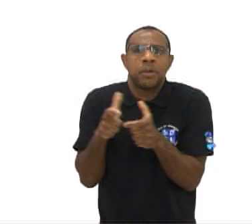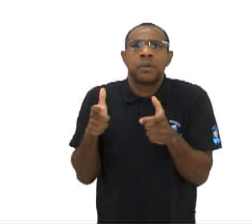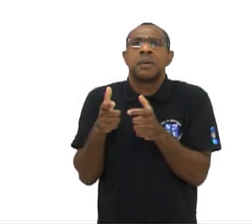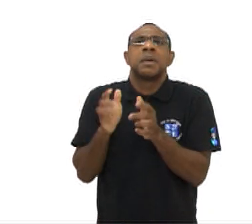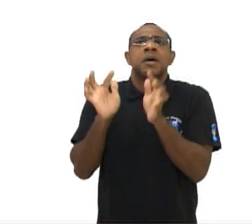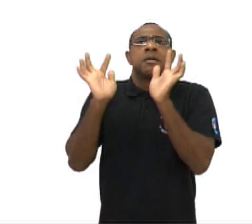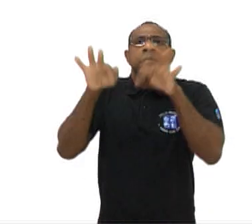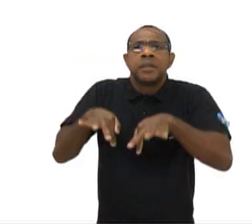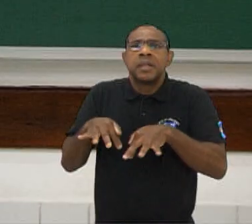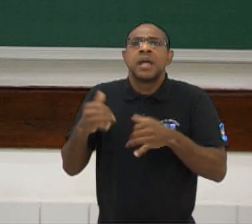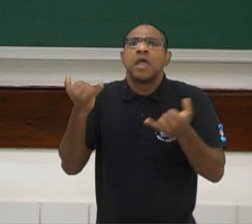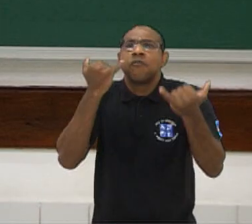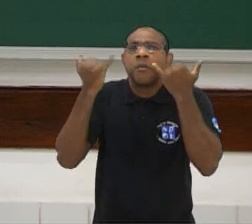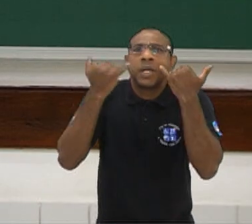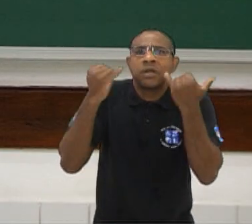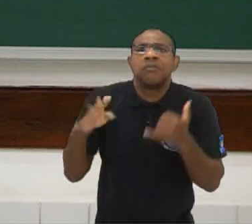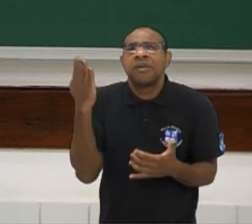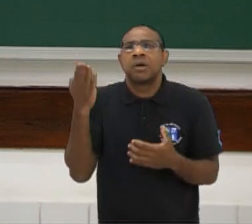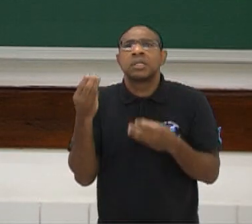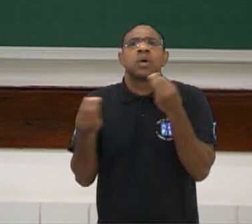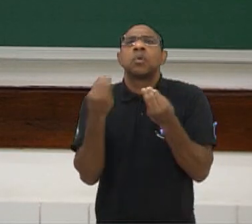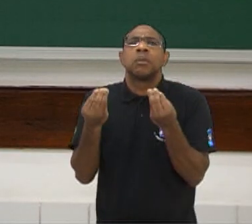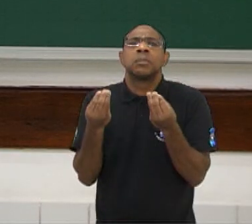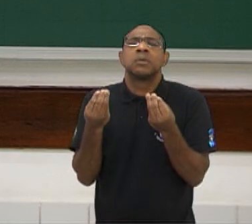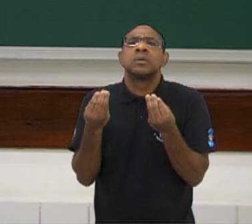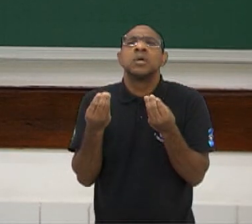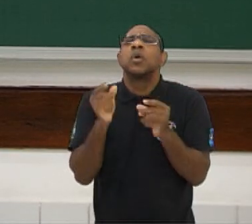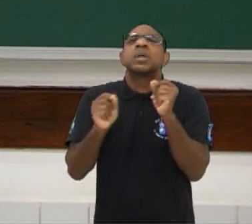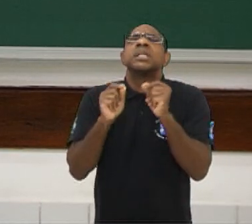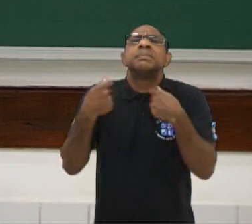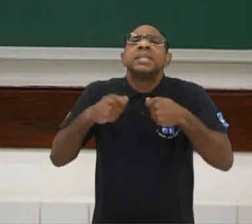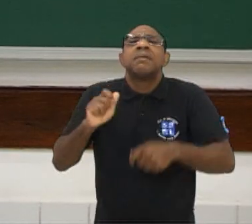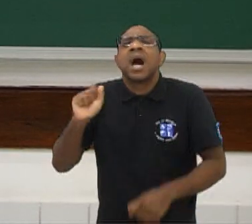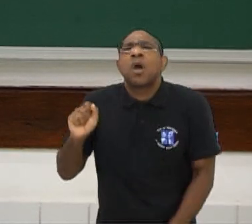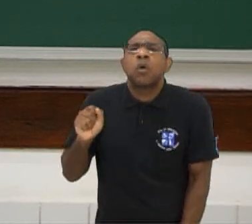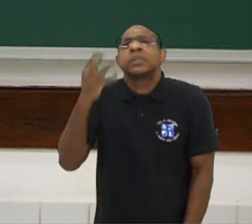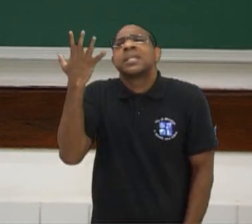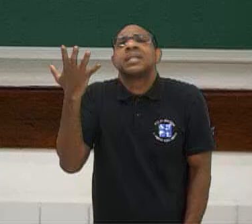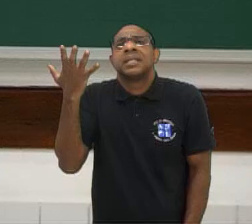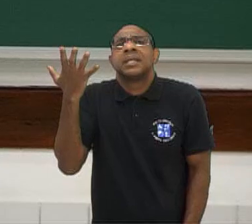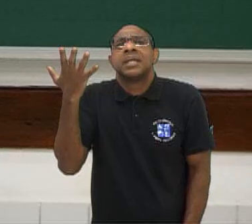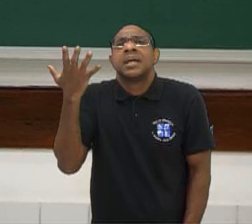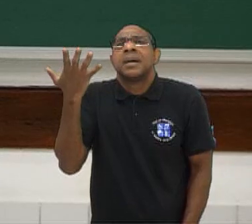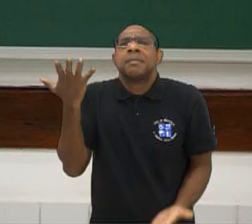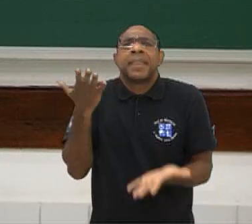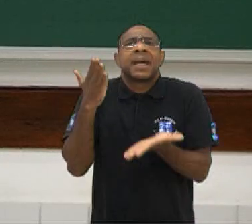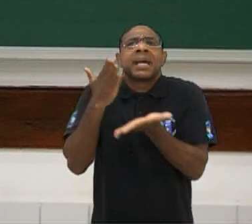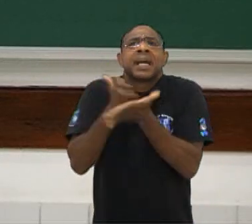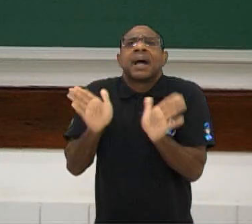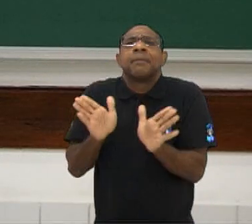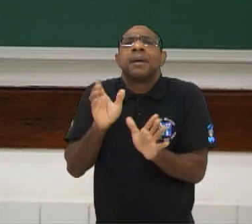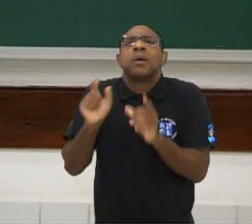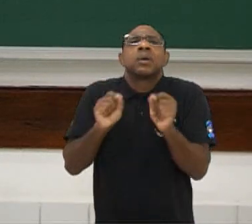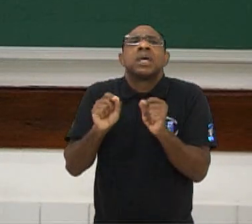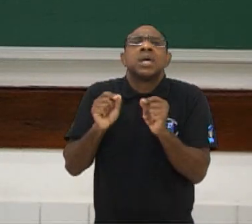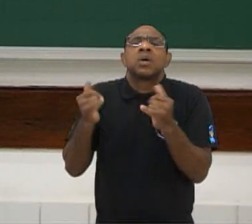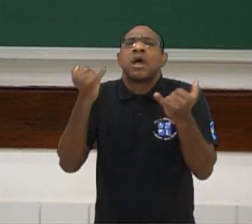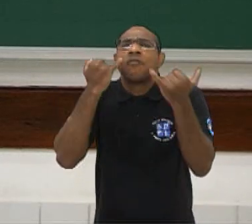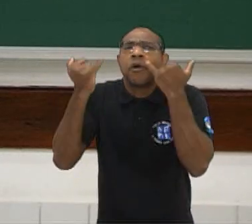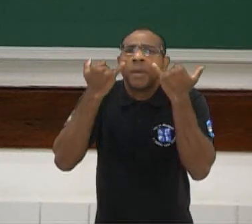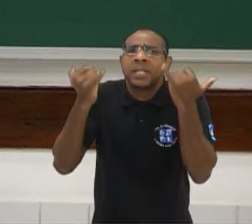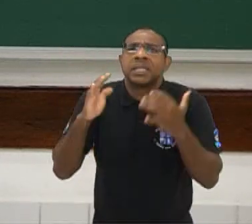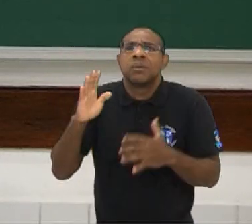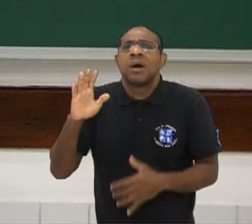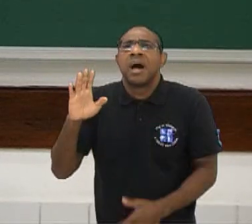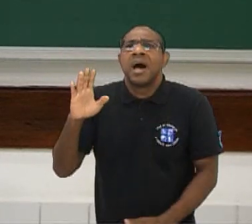das fake news? Para você, o que deveria acontecer ali para que isso não